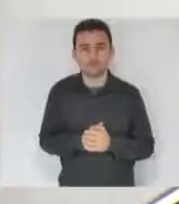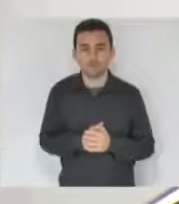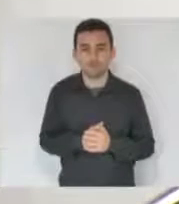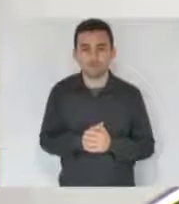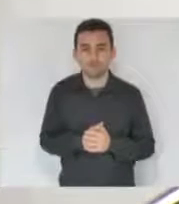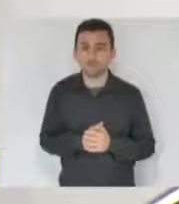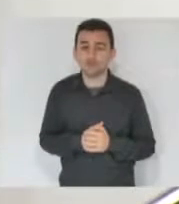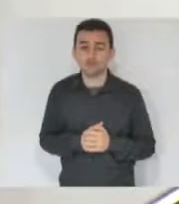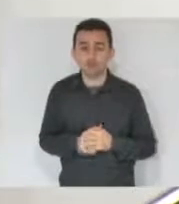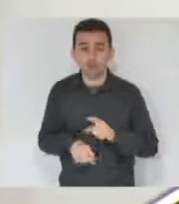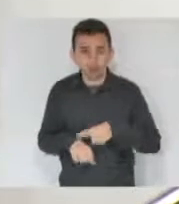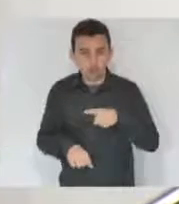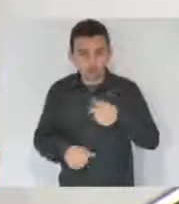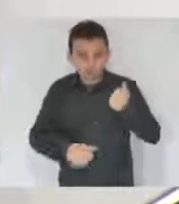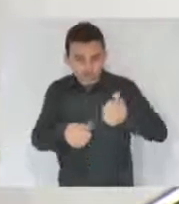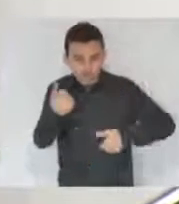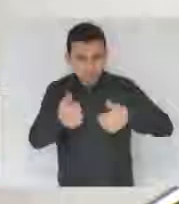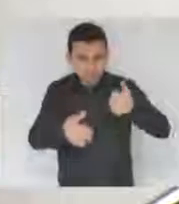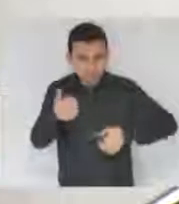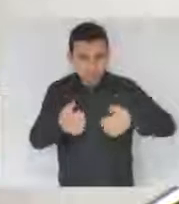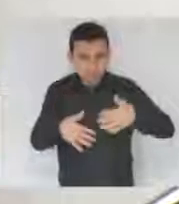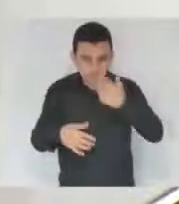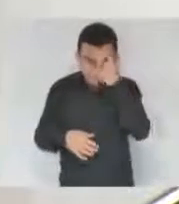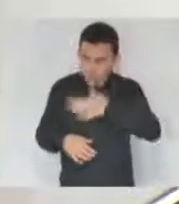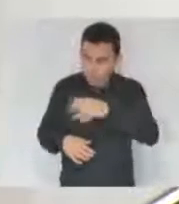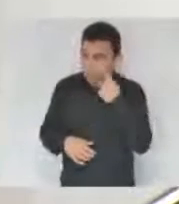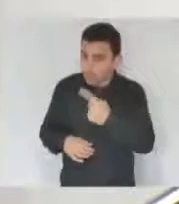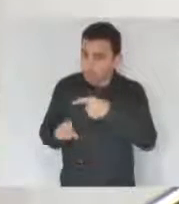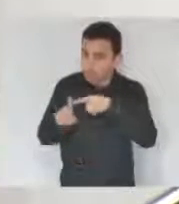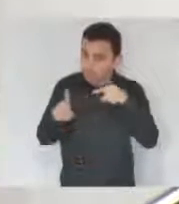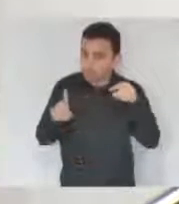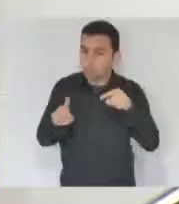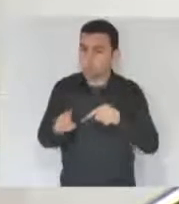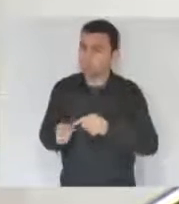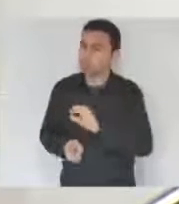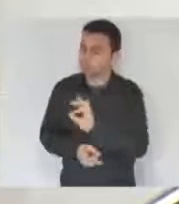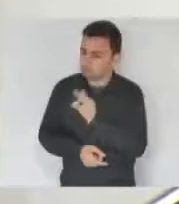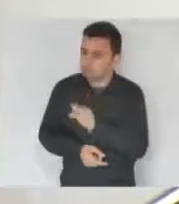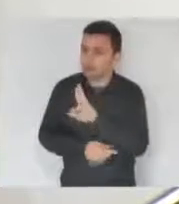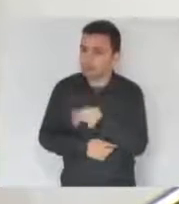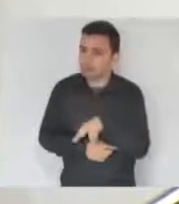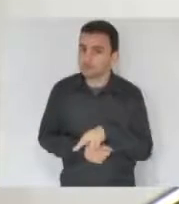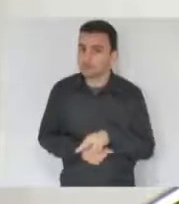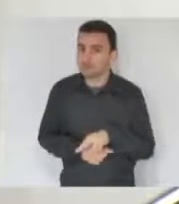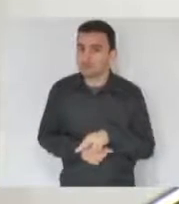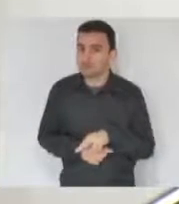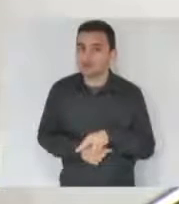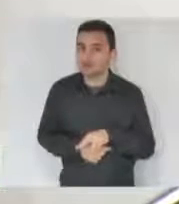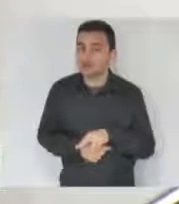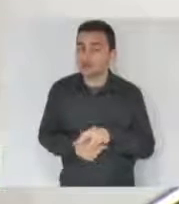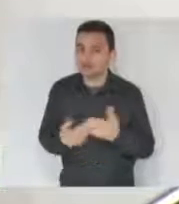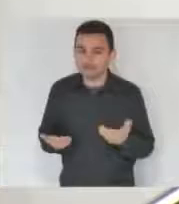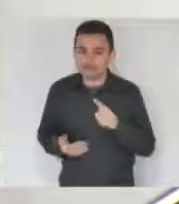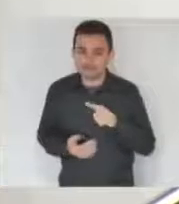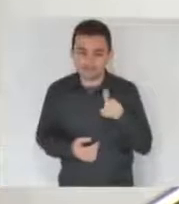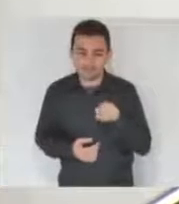E quando a gente explicava e mostrava os números, as pessoas diziam: poxa, o senhor tem razão. A dona Zena, que lá deixou o cargo agora, e